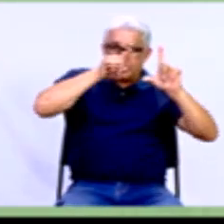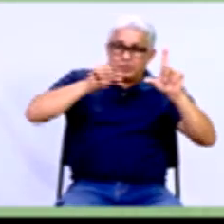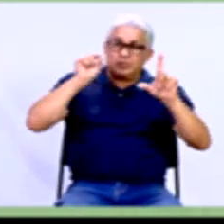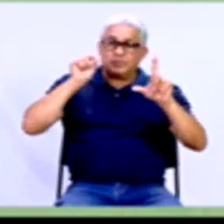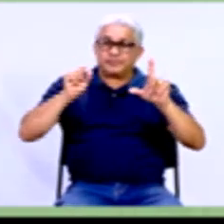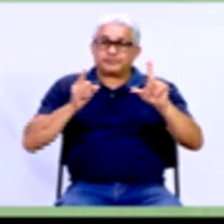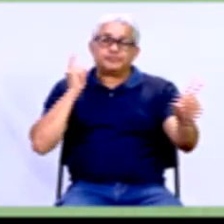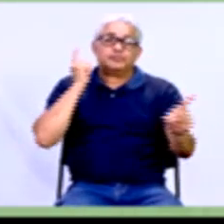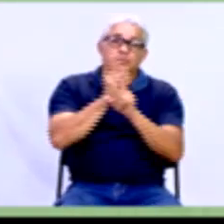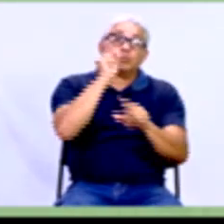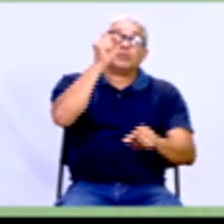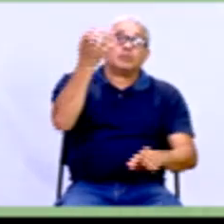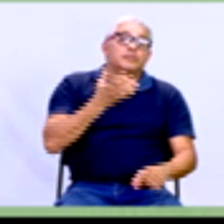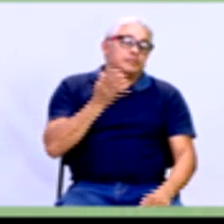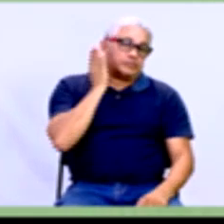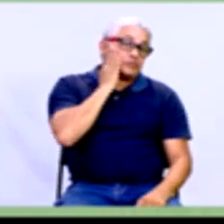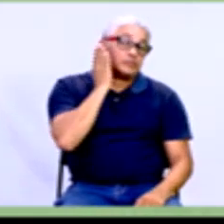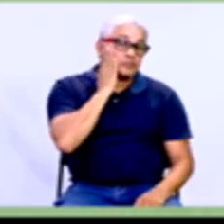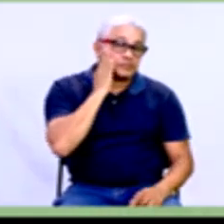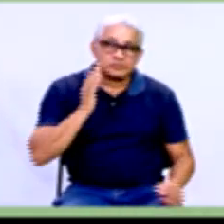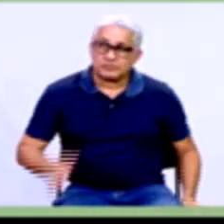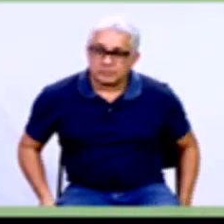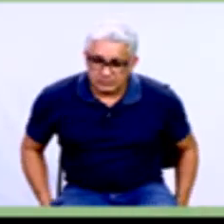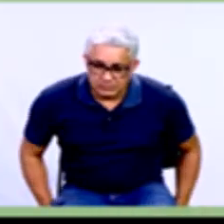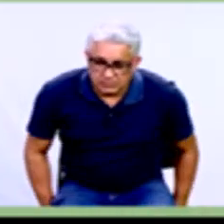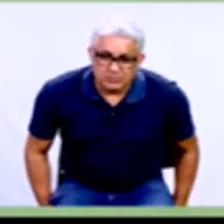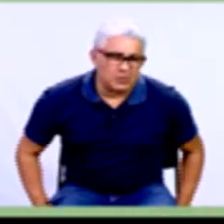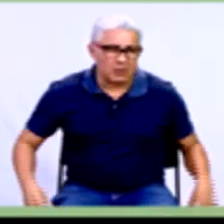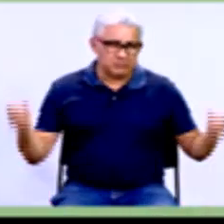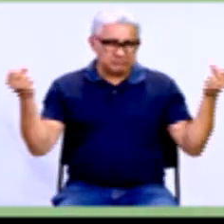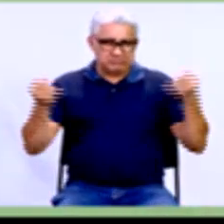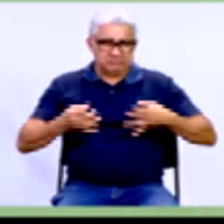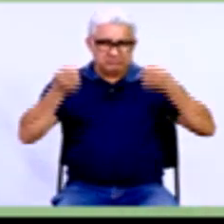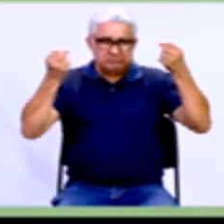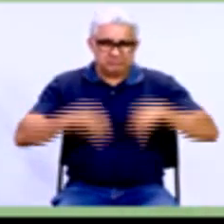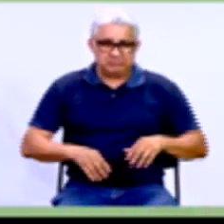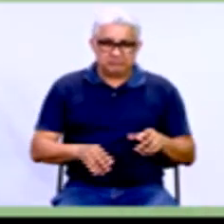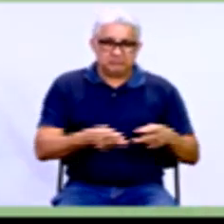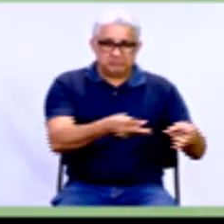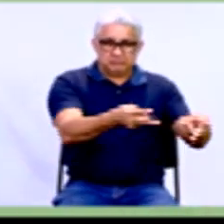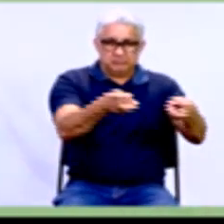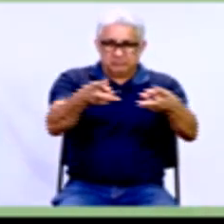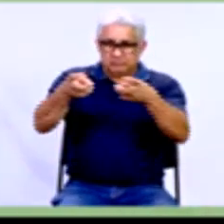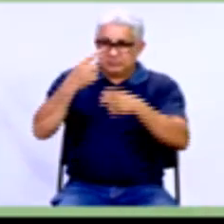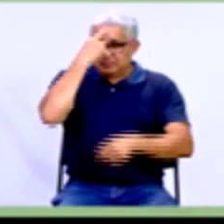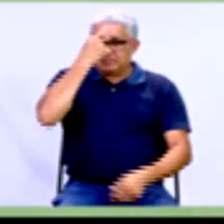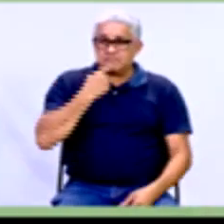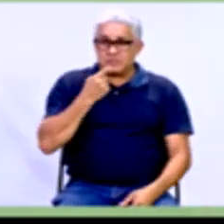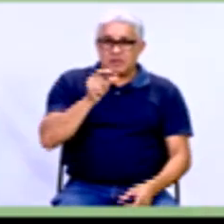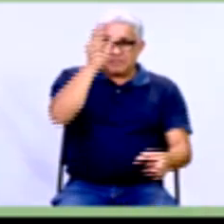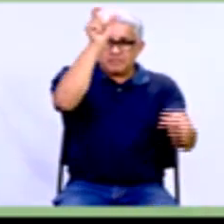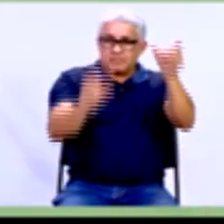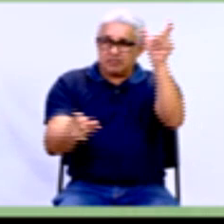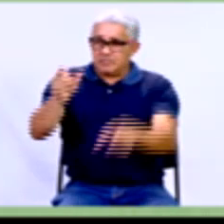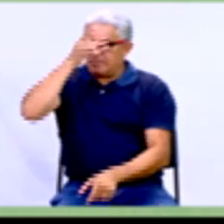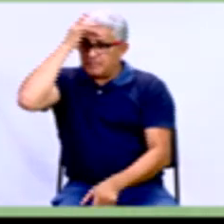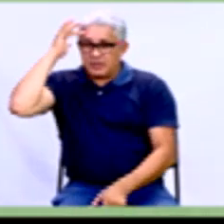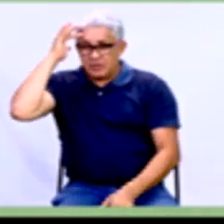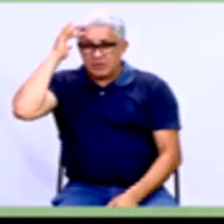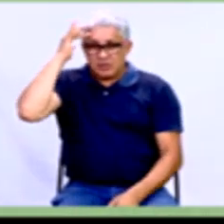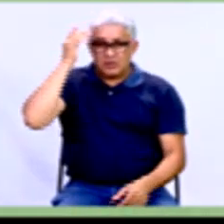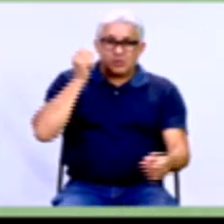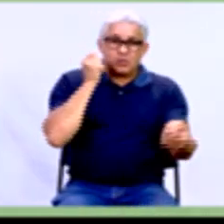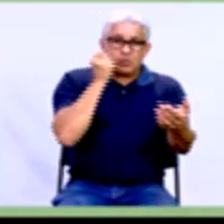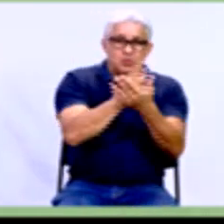que queremos saber, né? Falamos muito sobre isso. Identificar qual o perfil das pessoas que realizam compras